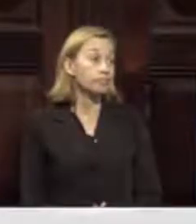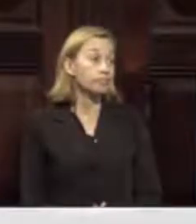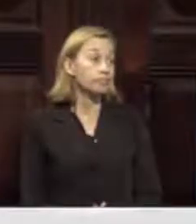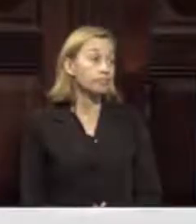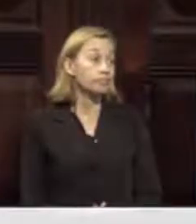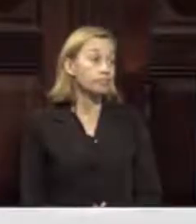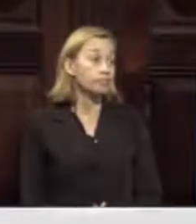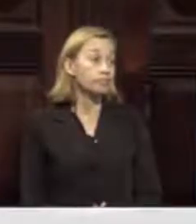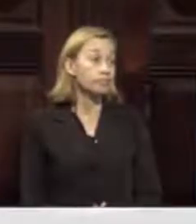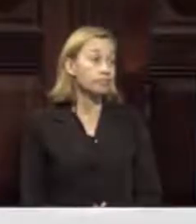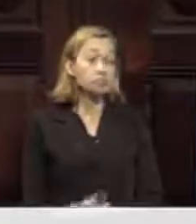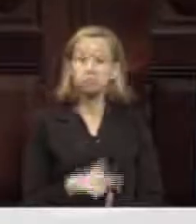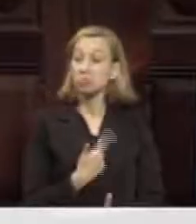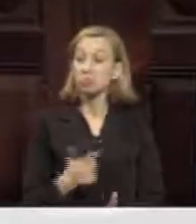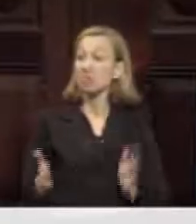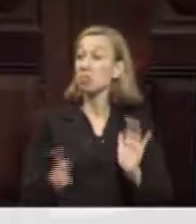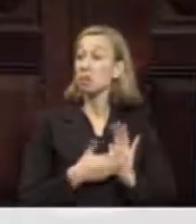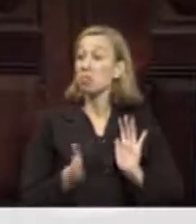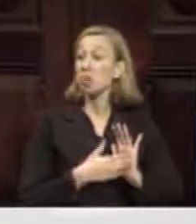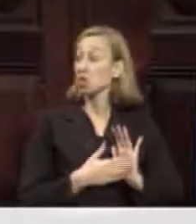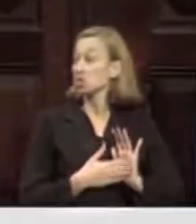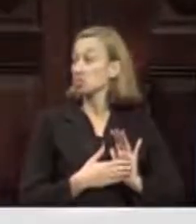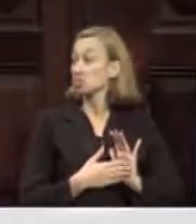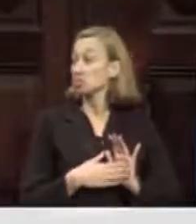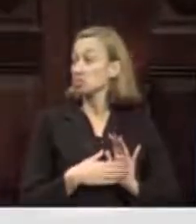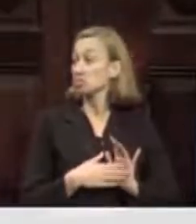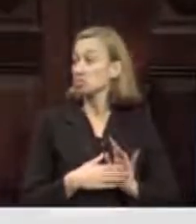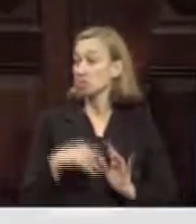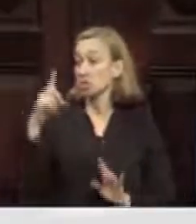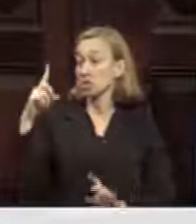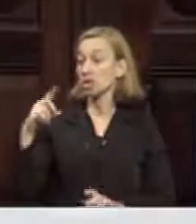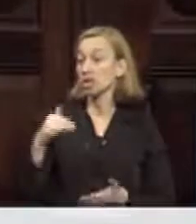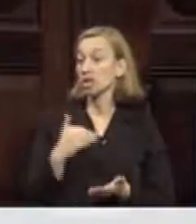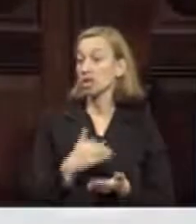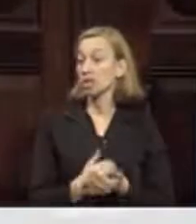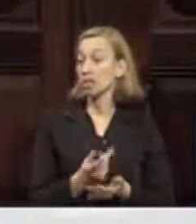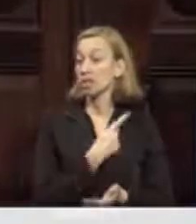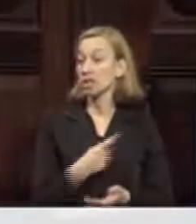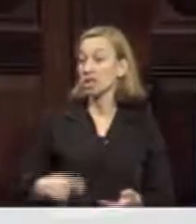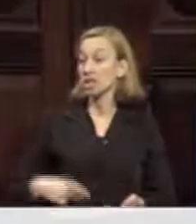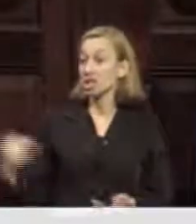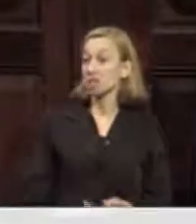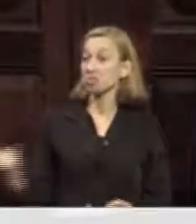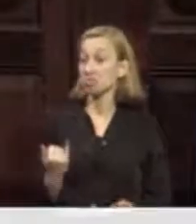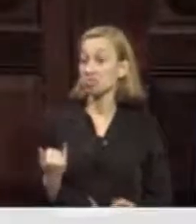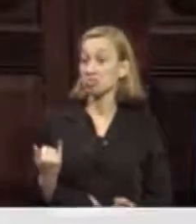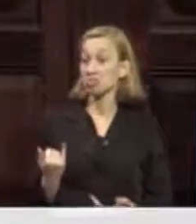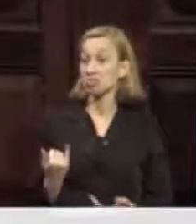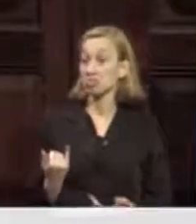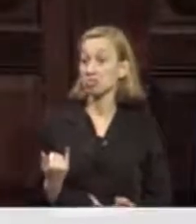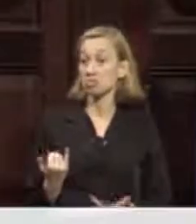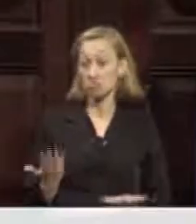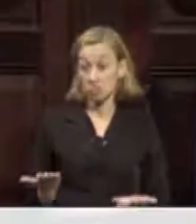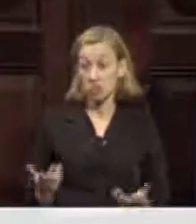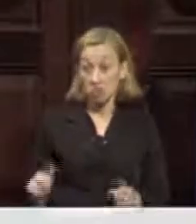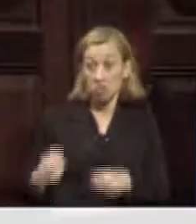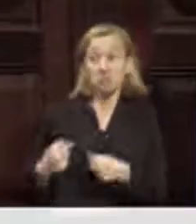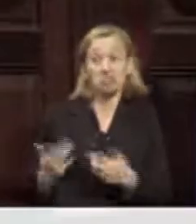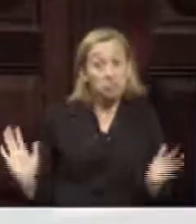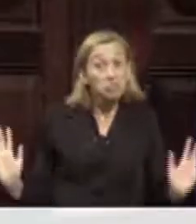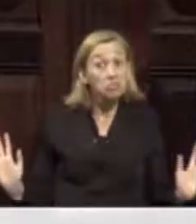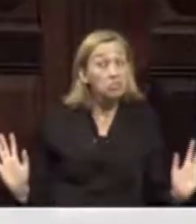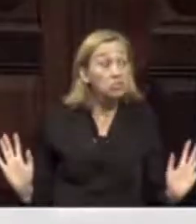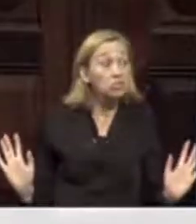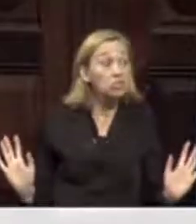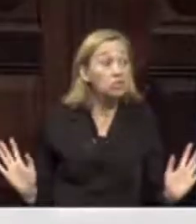a proposta encaminhada pela presidência, nobre deputado Geraldo Pudim, vi por atacado, poderia